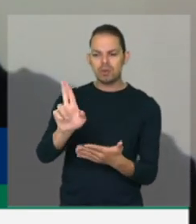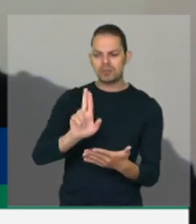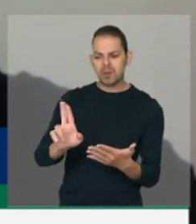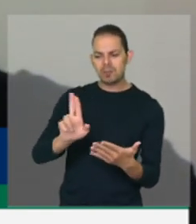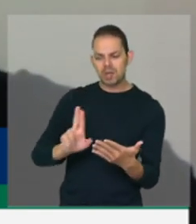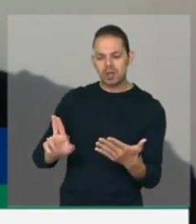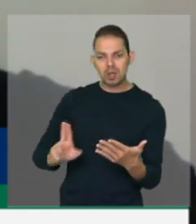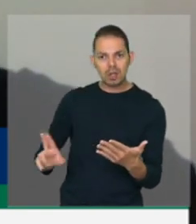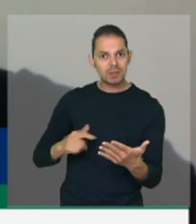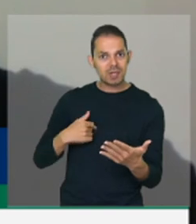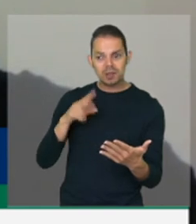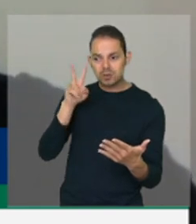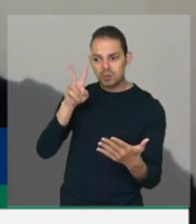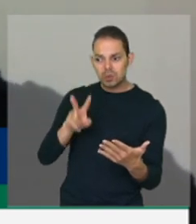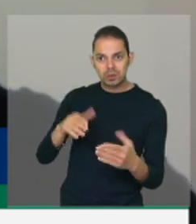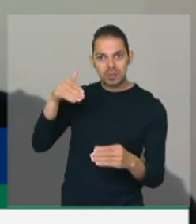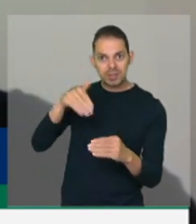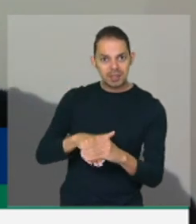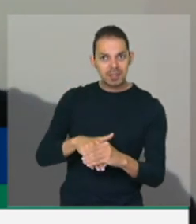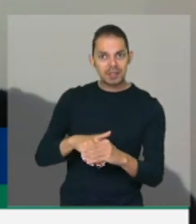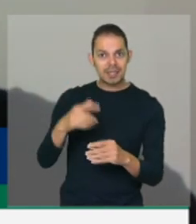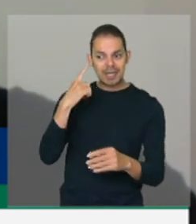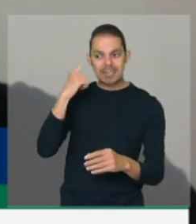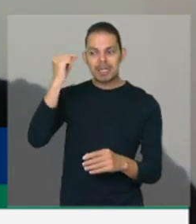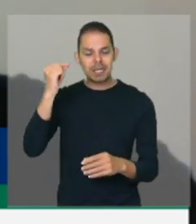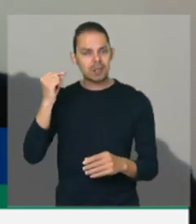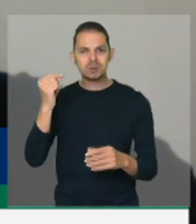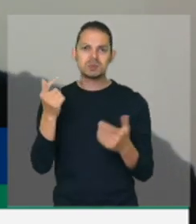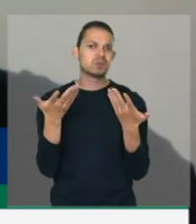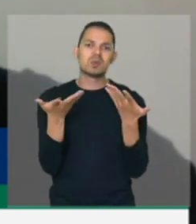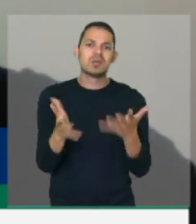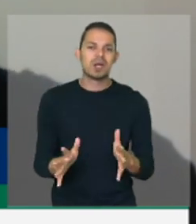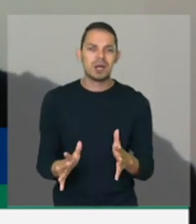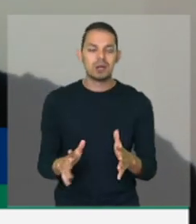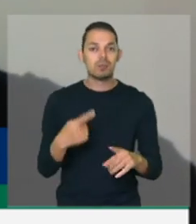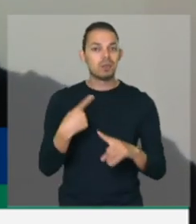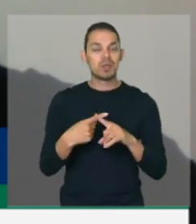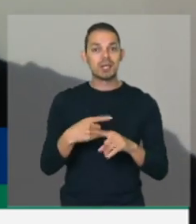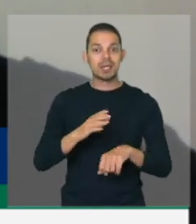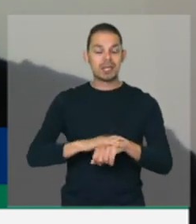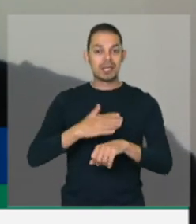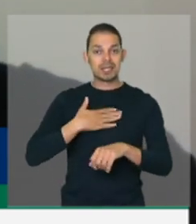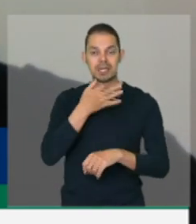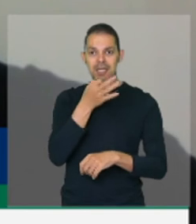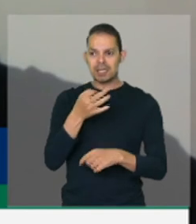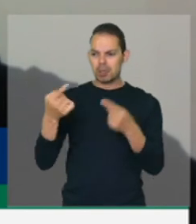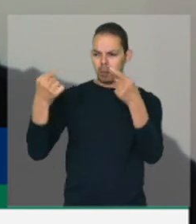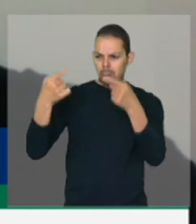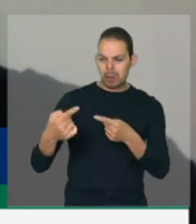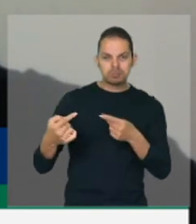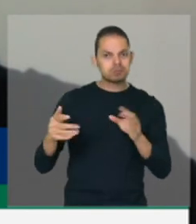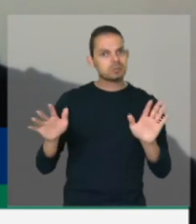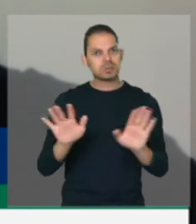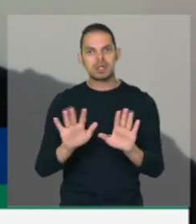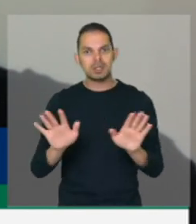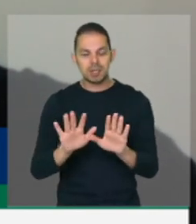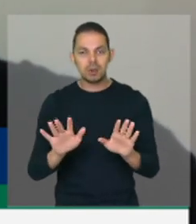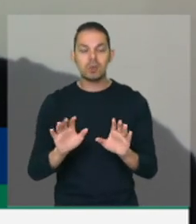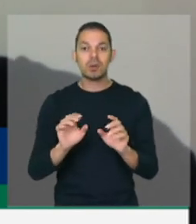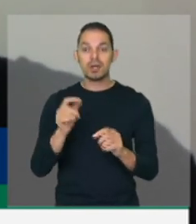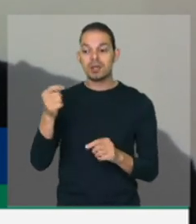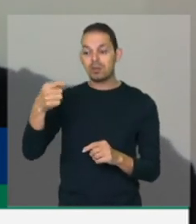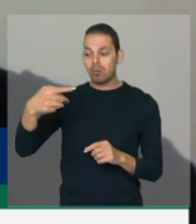maneira alguma vê-los não eleitos para eu ser eleito, pois eu não vejo de maneira alguma como rival, mas talvez como